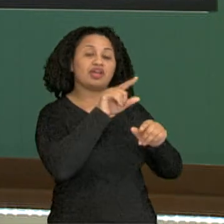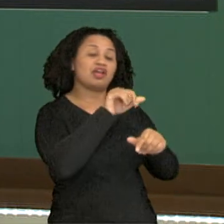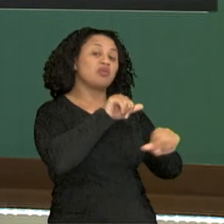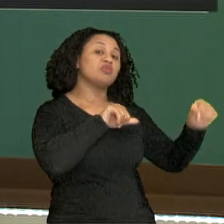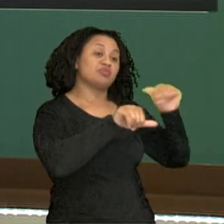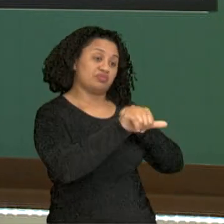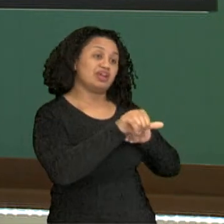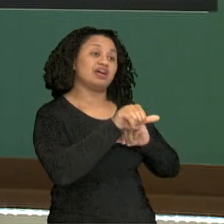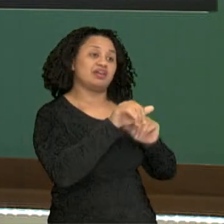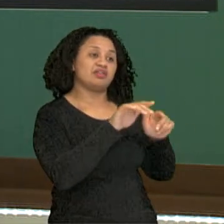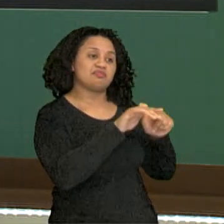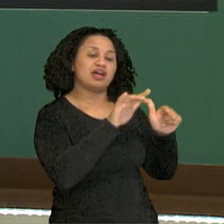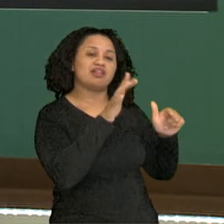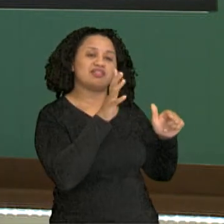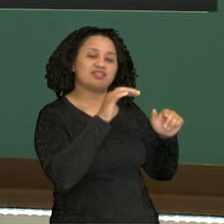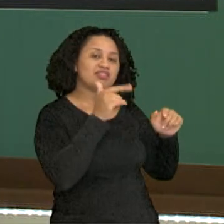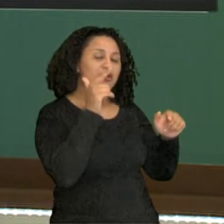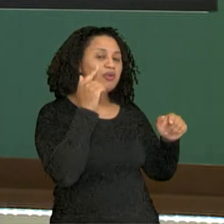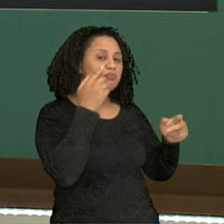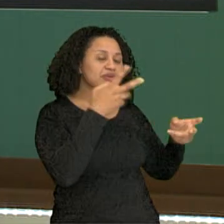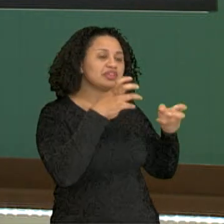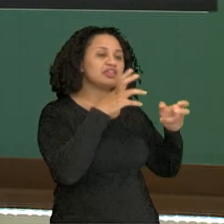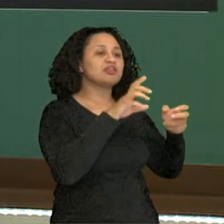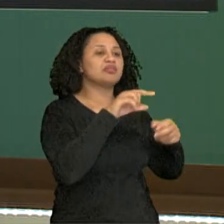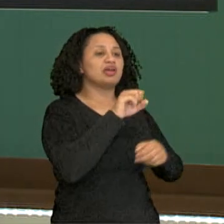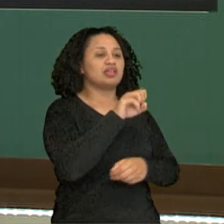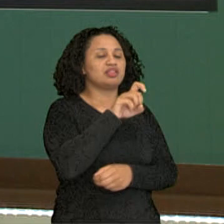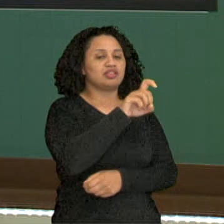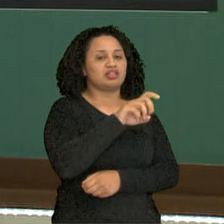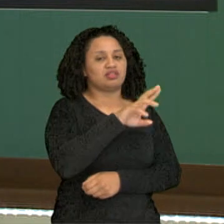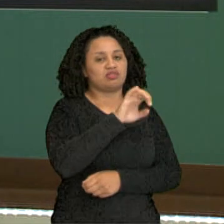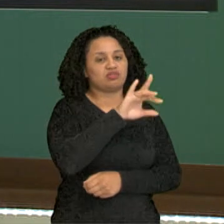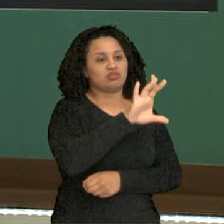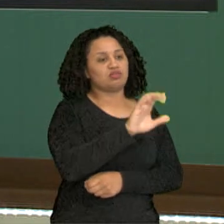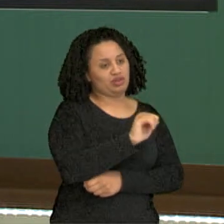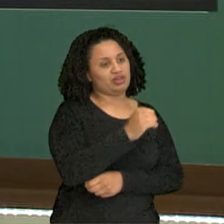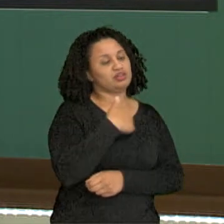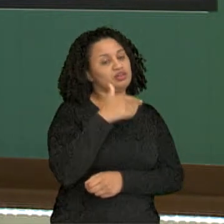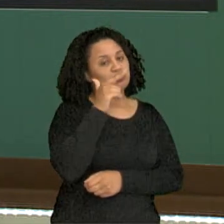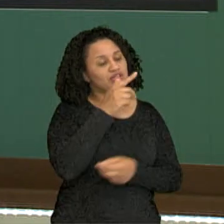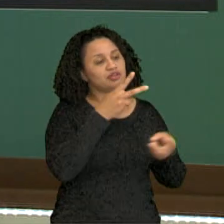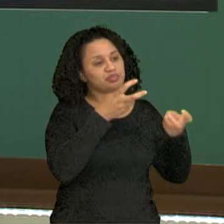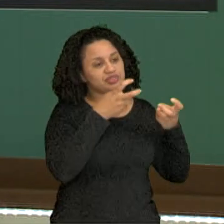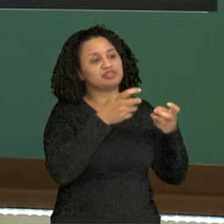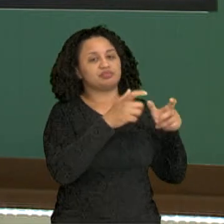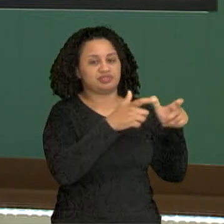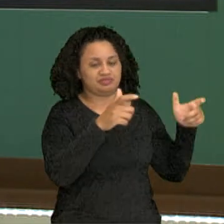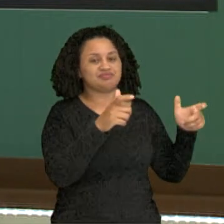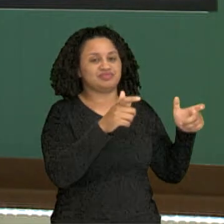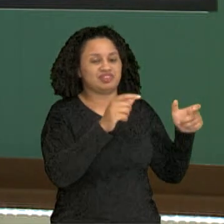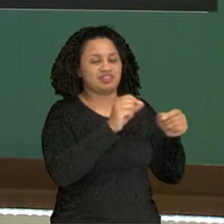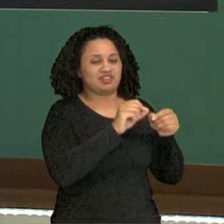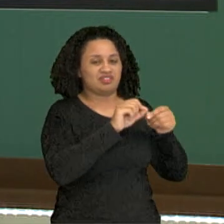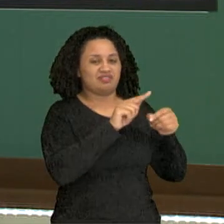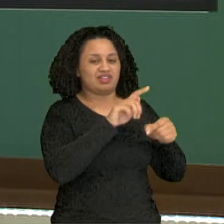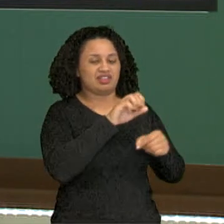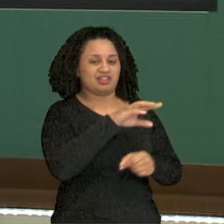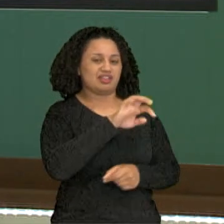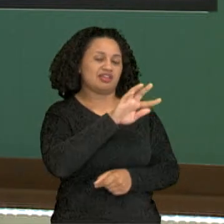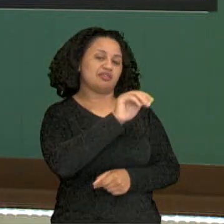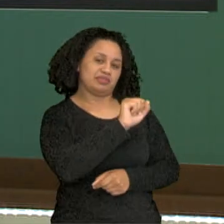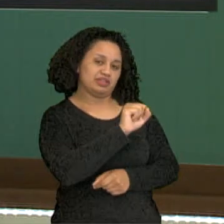inverso. A mais duradoura, a mais longa, a mais visível é a sexuada, que vai produzir os gametas, ou